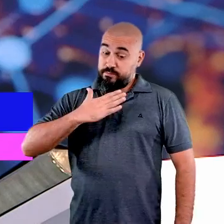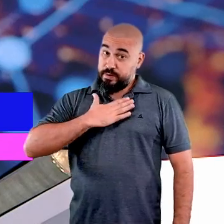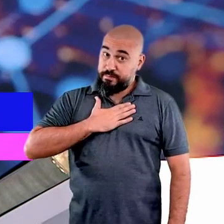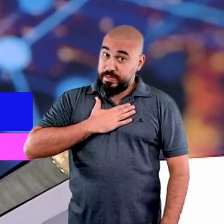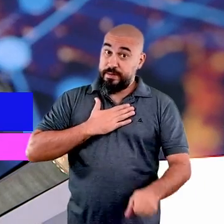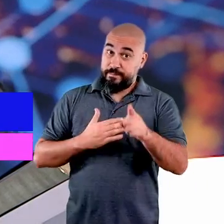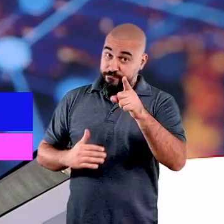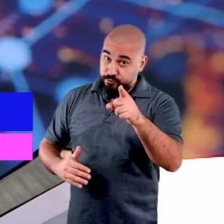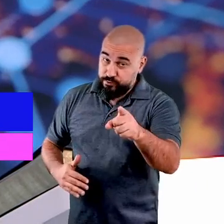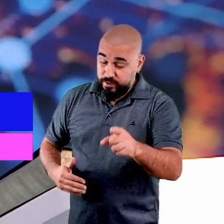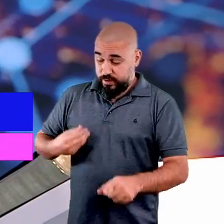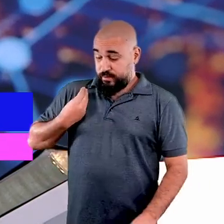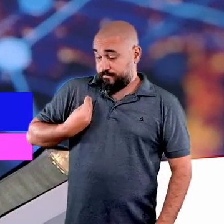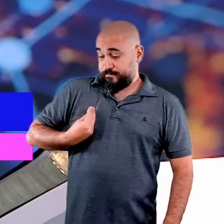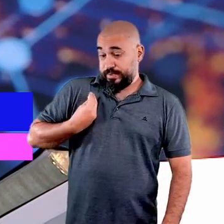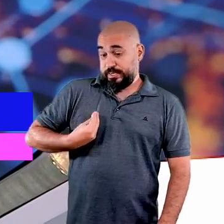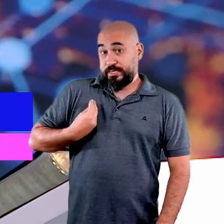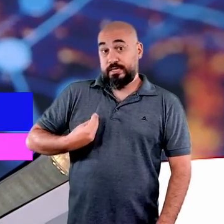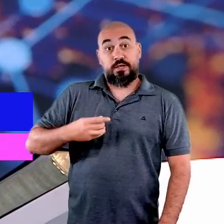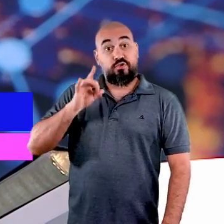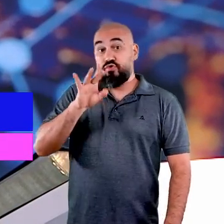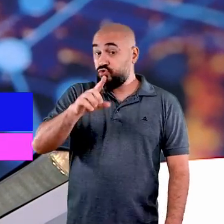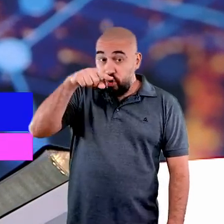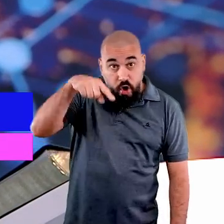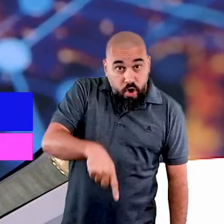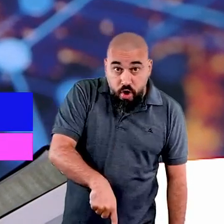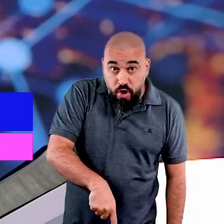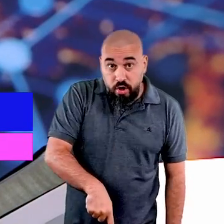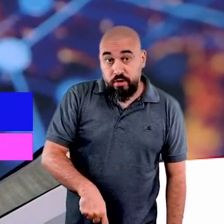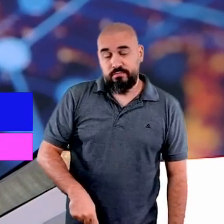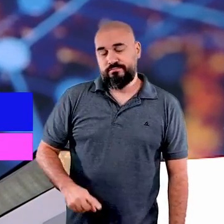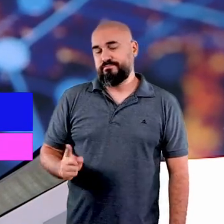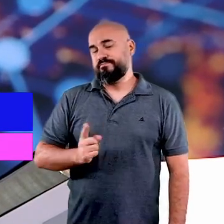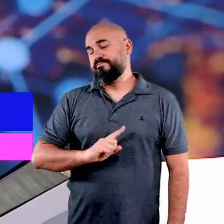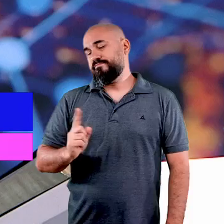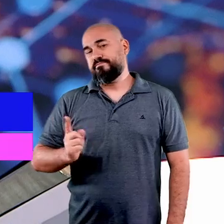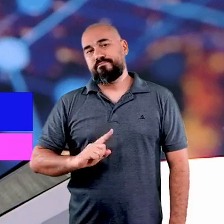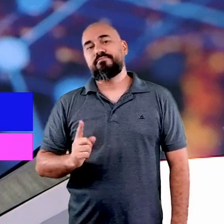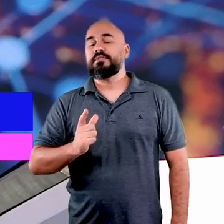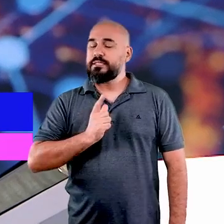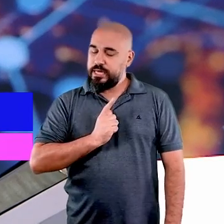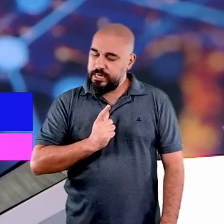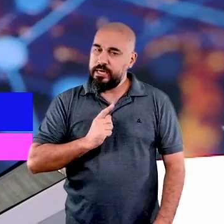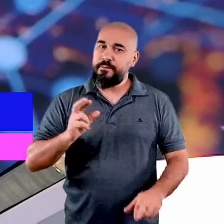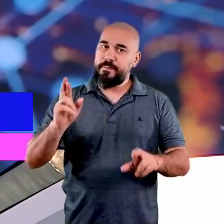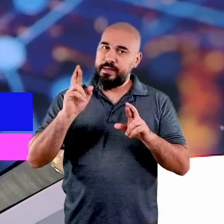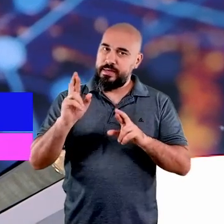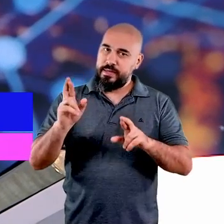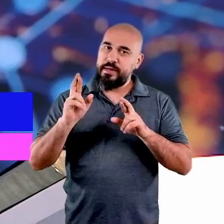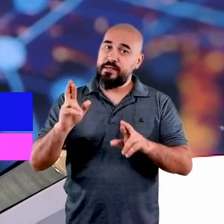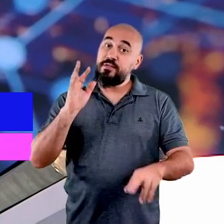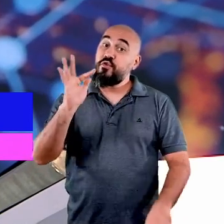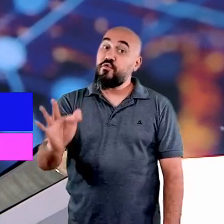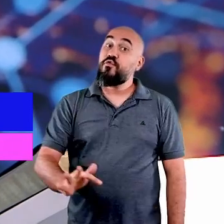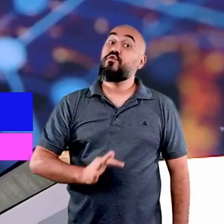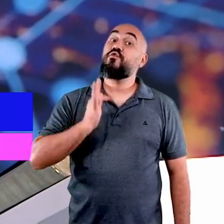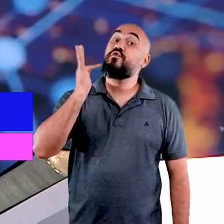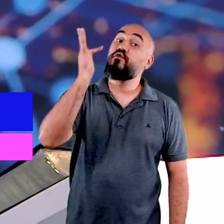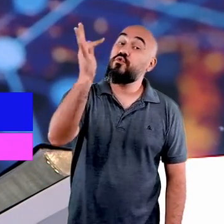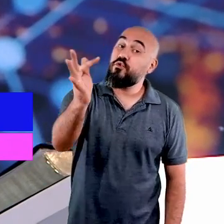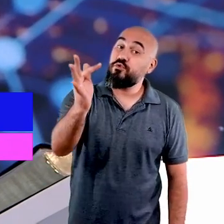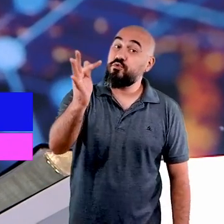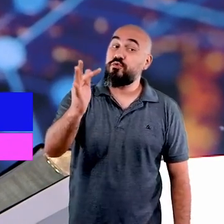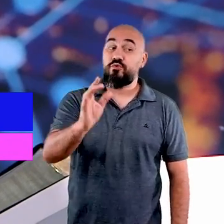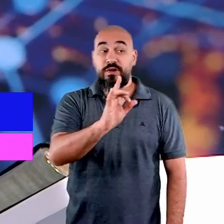você, de que a nossa vida não seja apenas essa aqui. Há uma esperança para cada ser